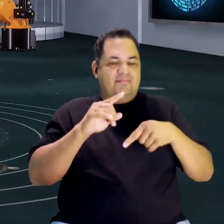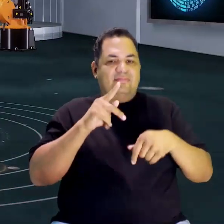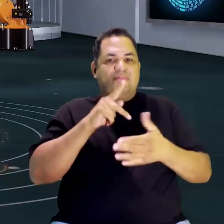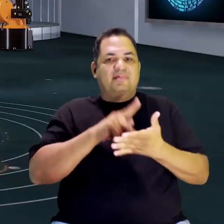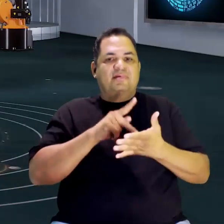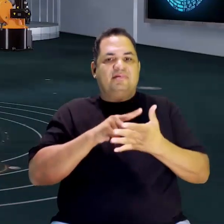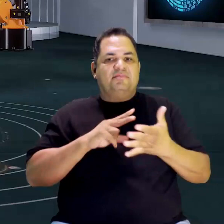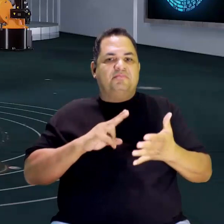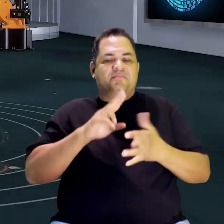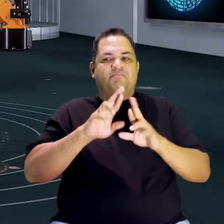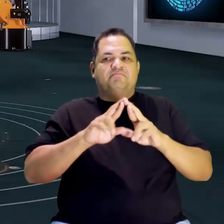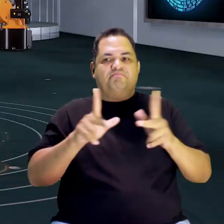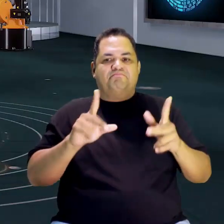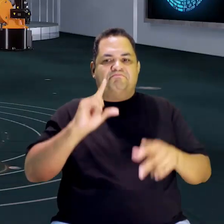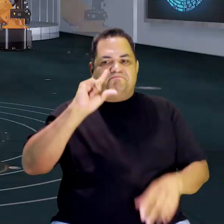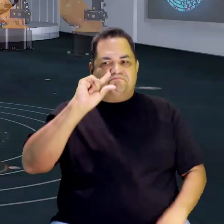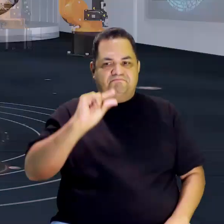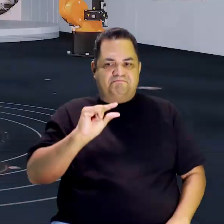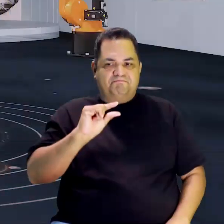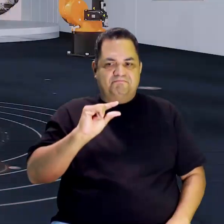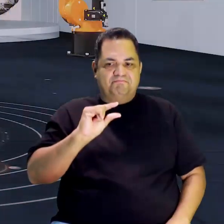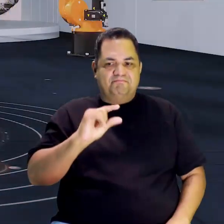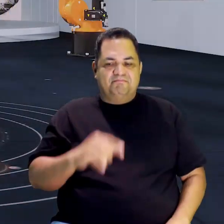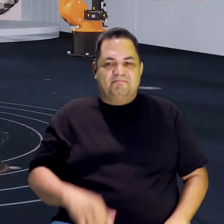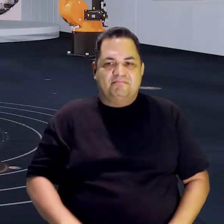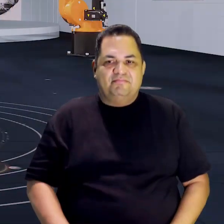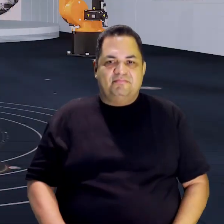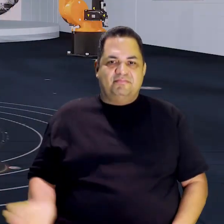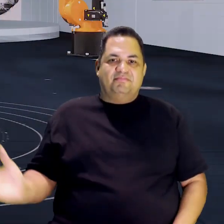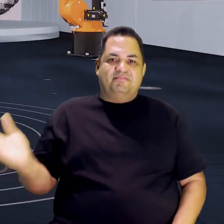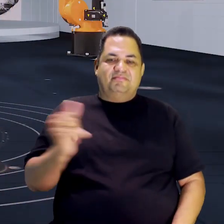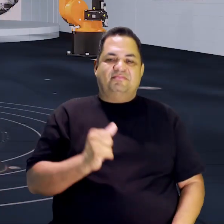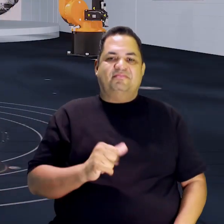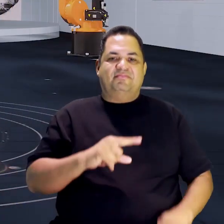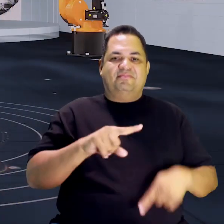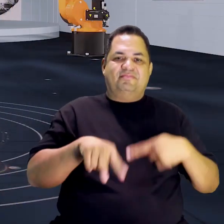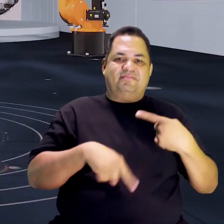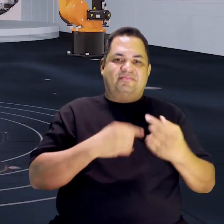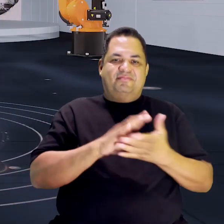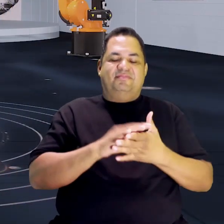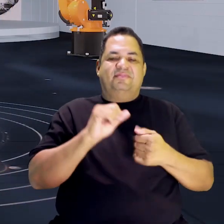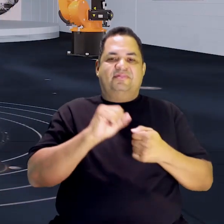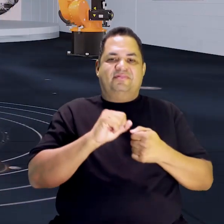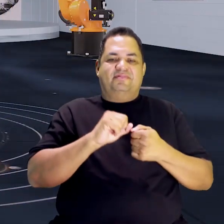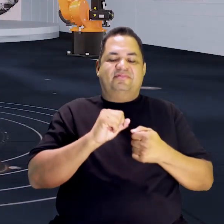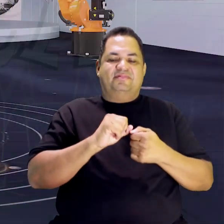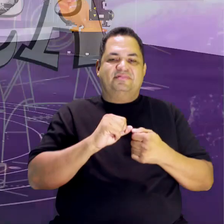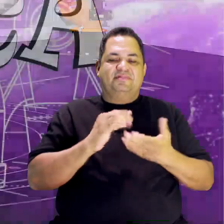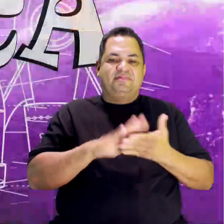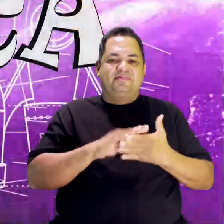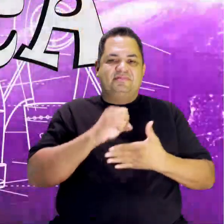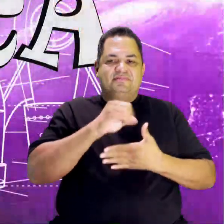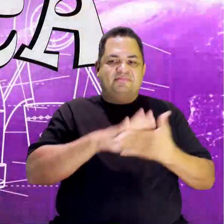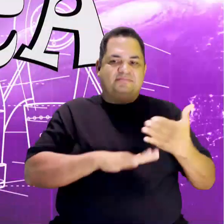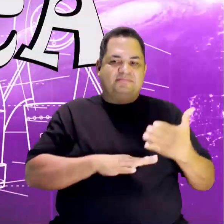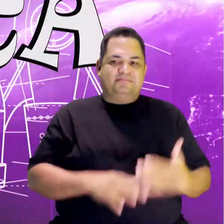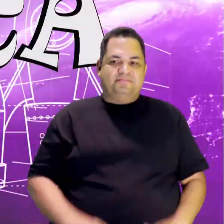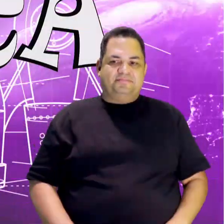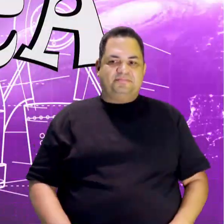uma força diferente um pouquinho, né? Então, vamos lá para o nosso resumo, porque daqui a pouco estão fazer as atividades. Vamos lá?